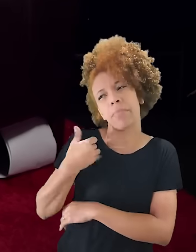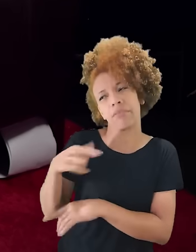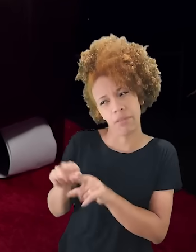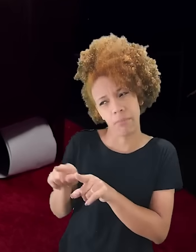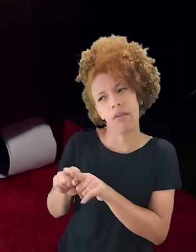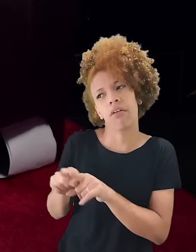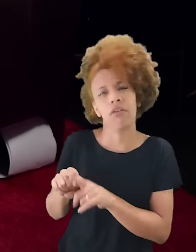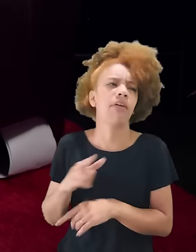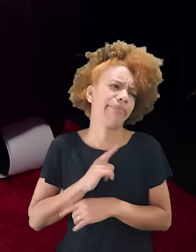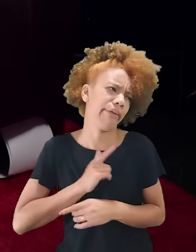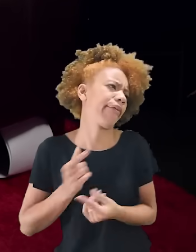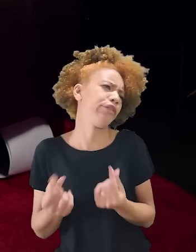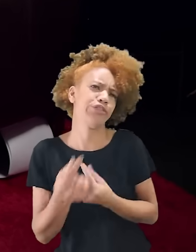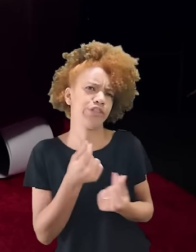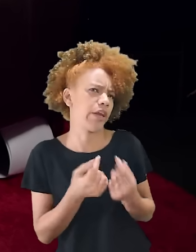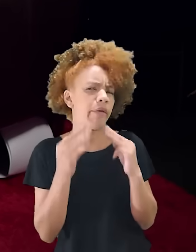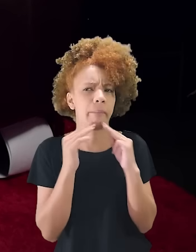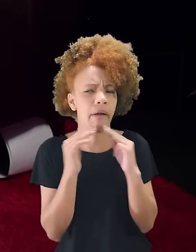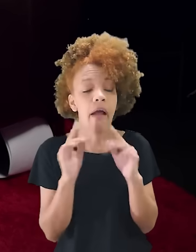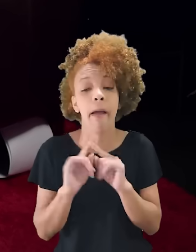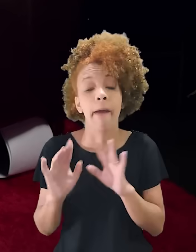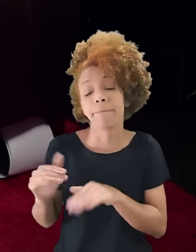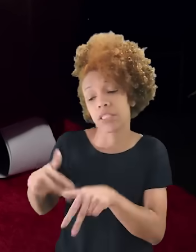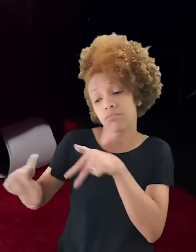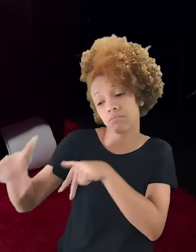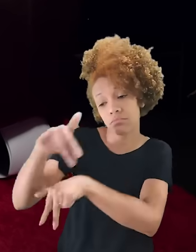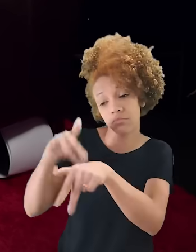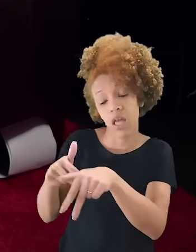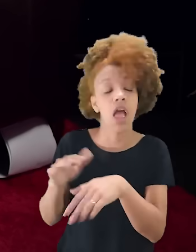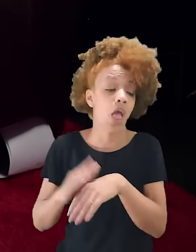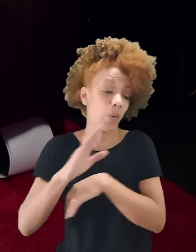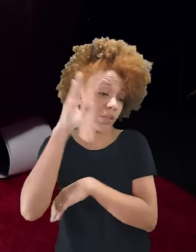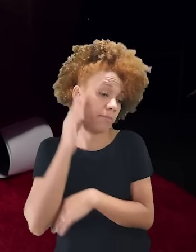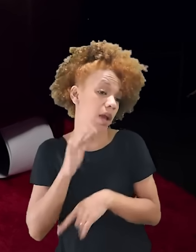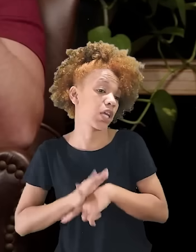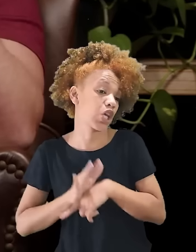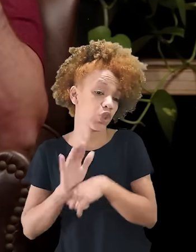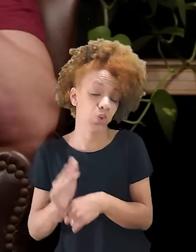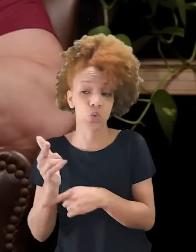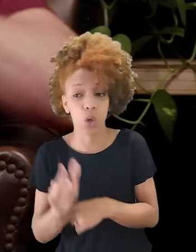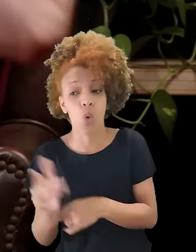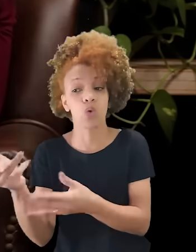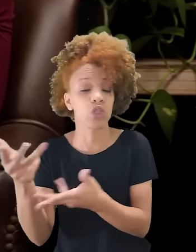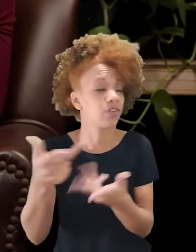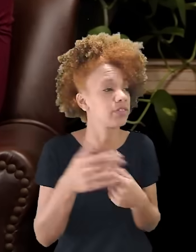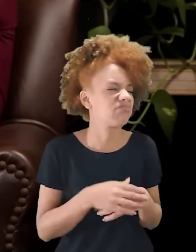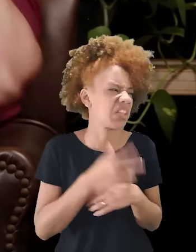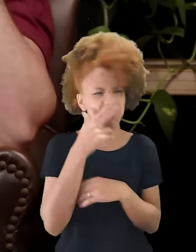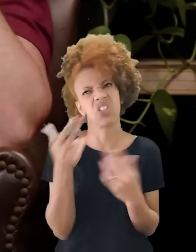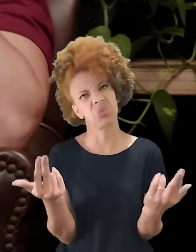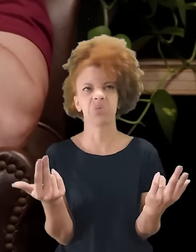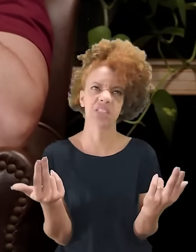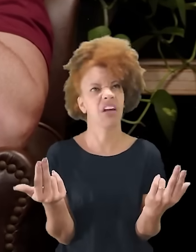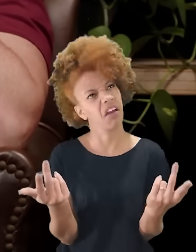também cara o artilheiro é tem o artilheiro mas tem o cara que é o que é o Neymar que ajuda o outro é